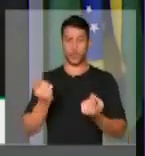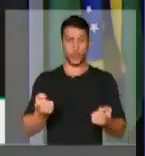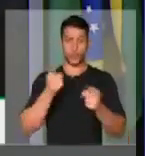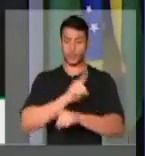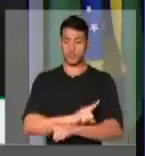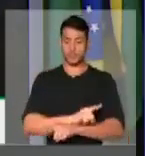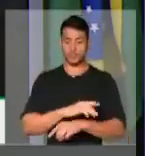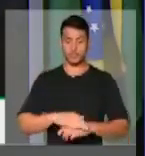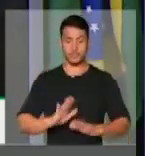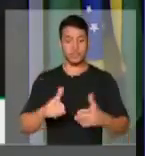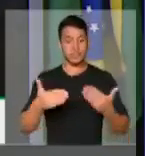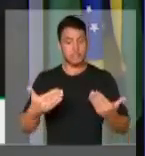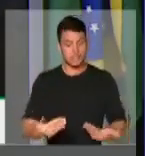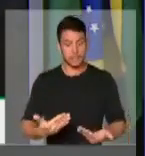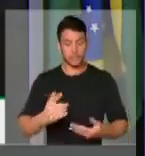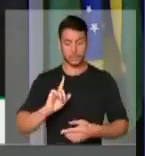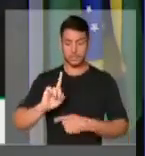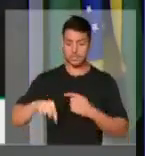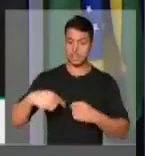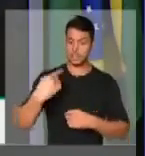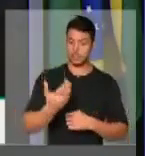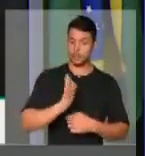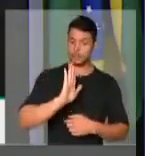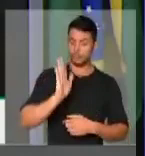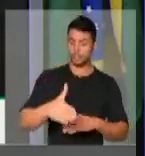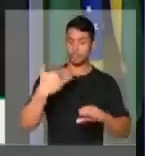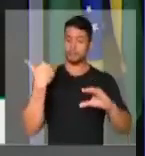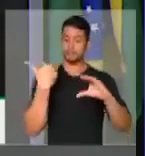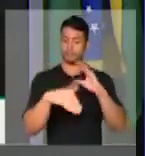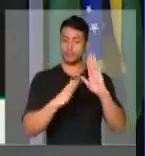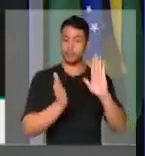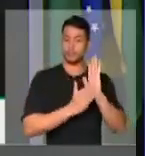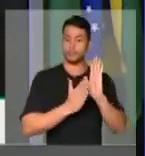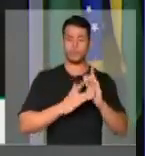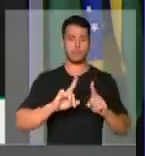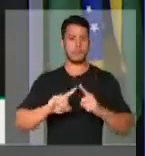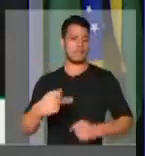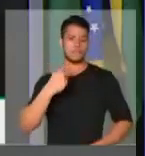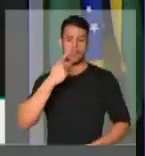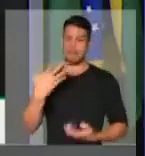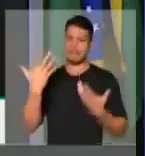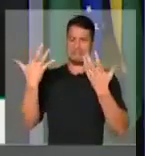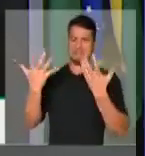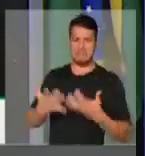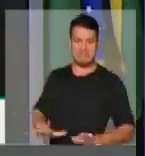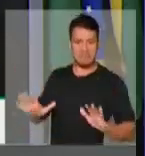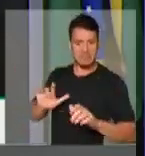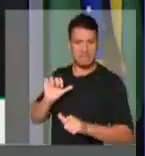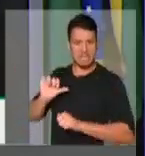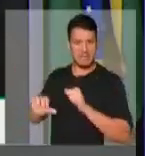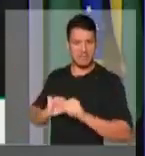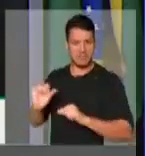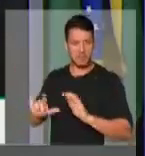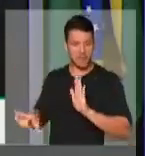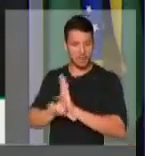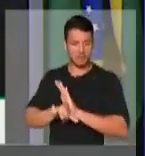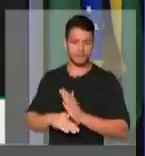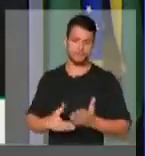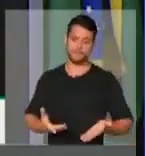ainda neste mês, após ter enviado ao Congresso sua proposta, afirmou que no fundo não gostaria de fazer a reforma da